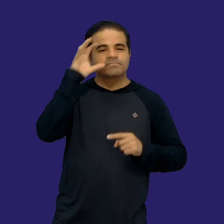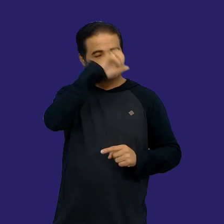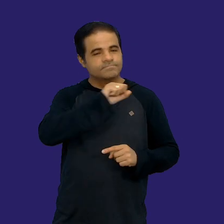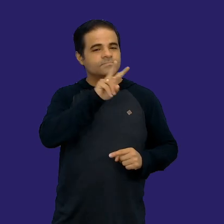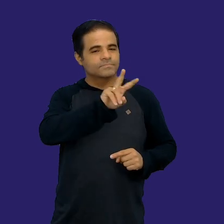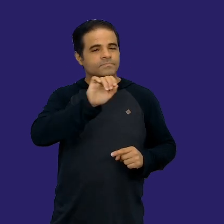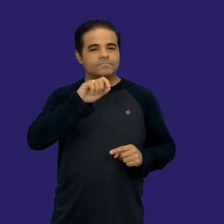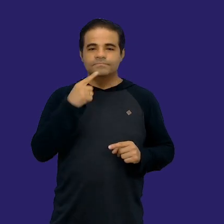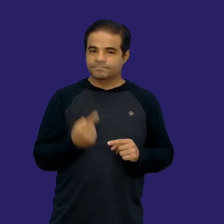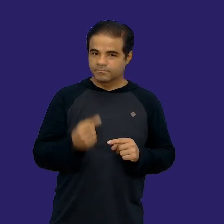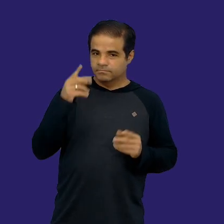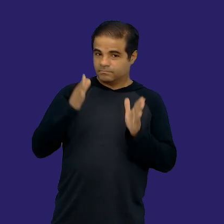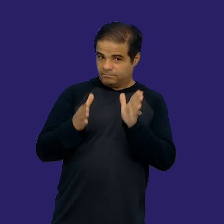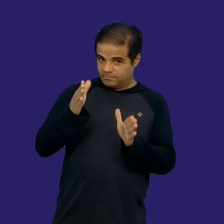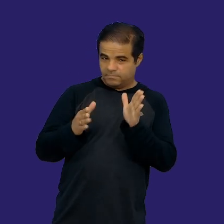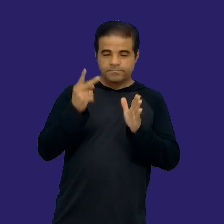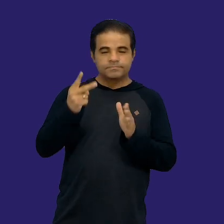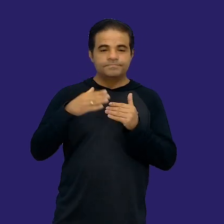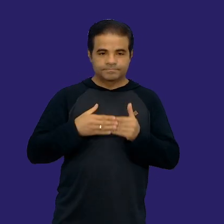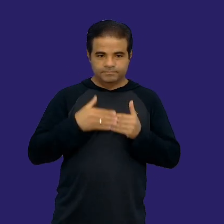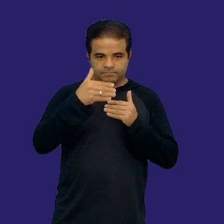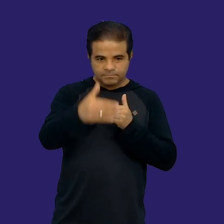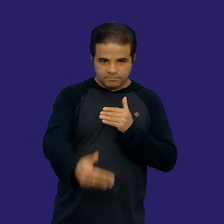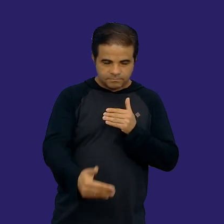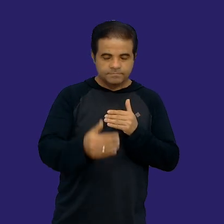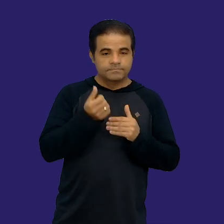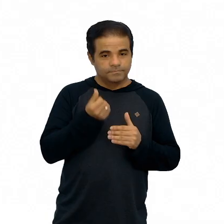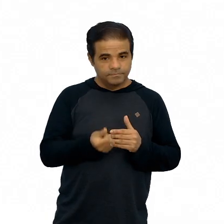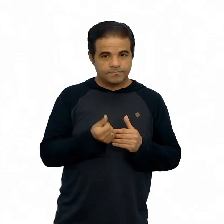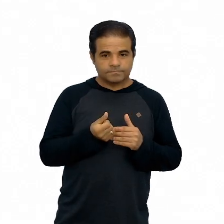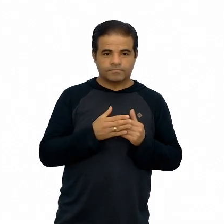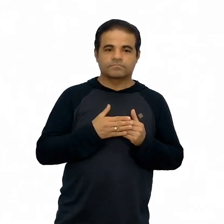1, parte 2, lá na sequência 6.